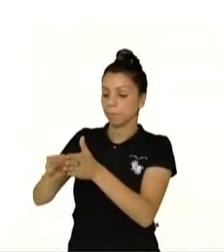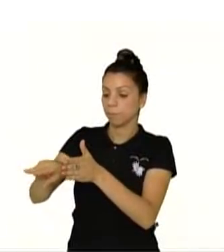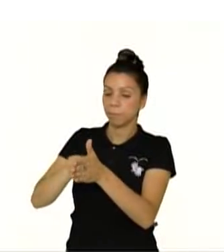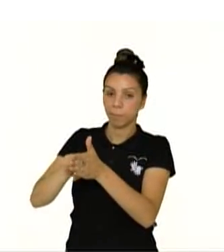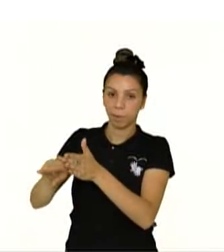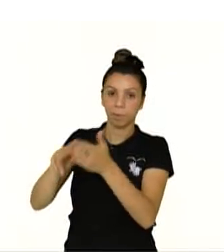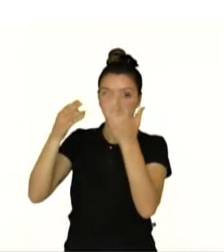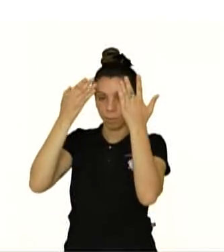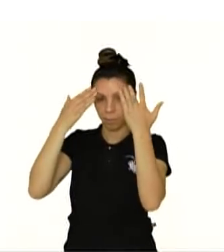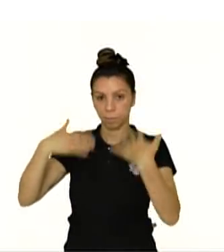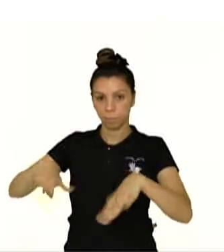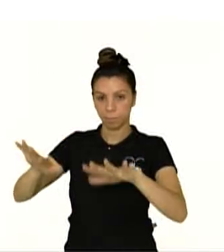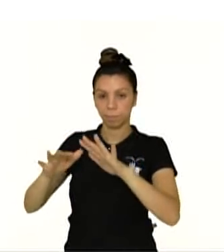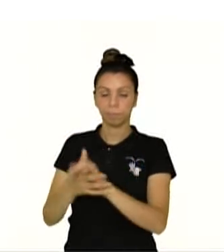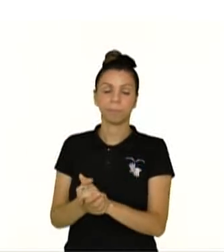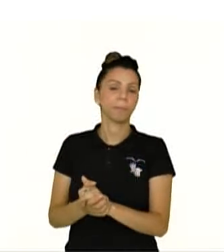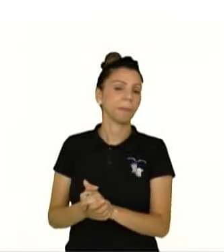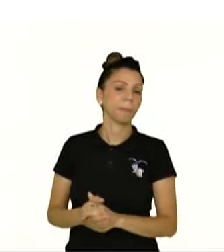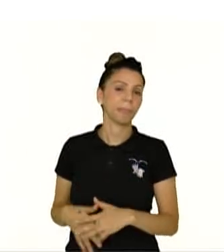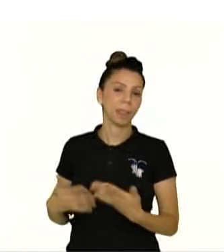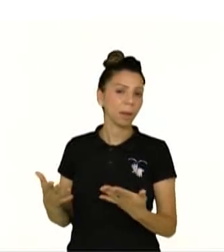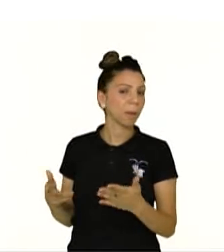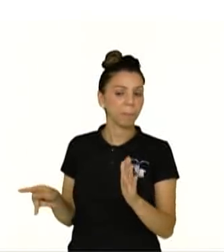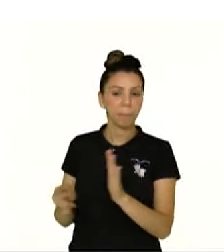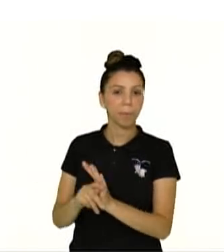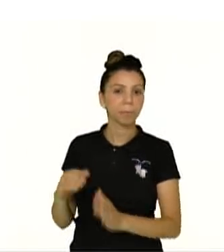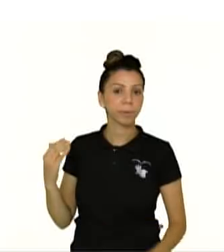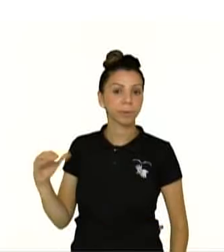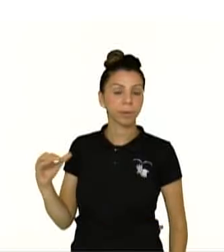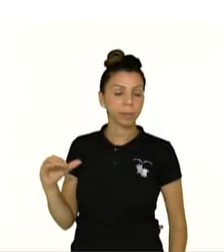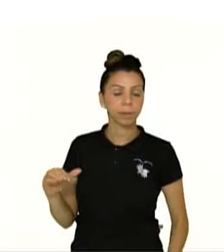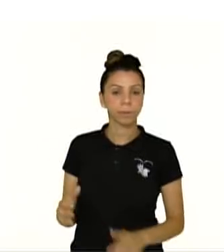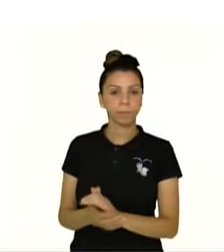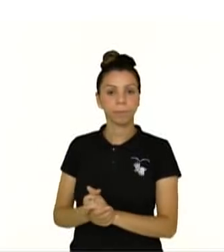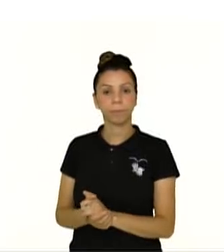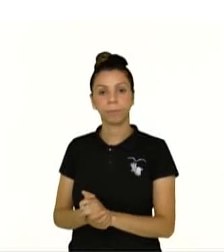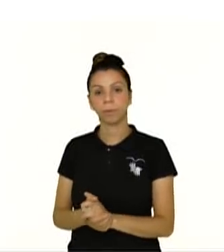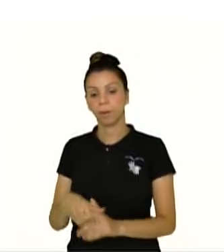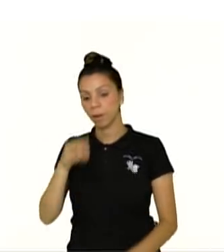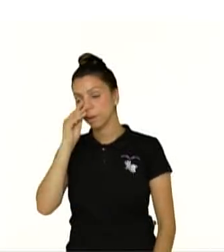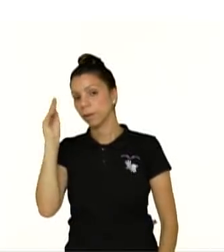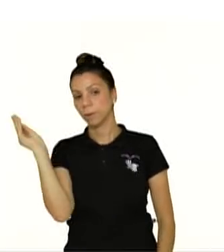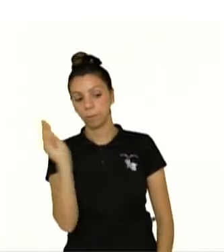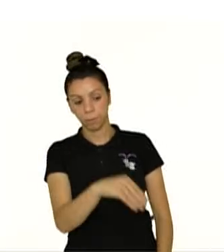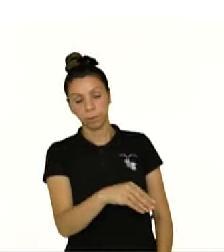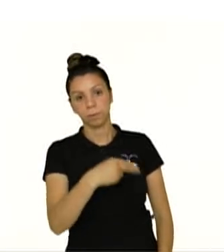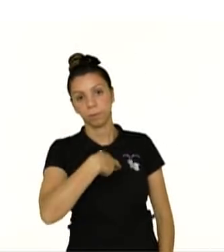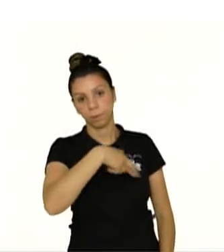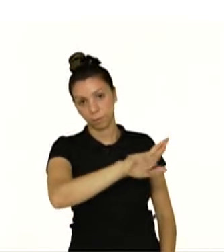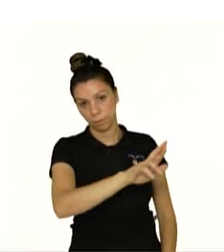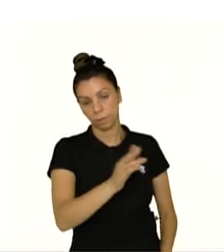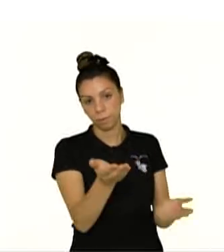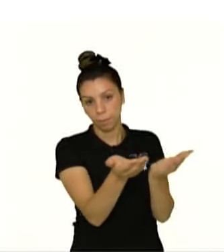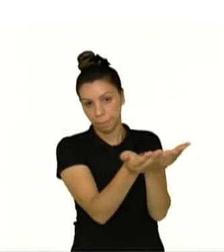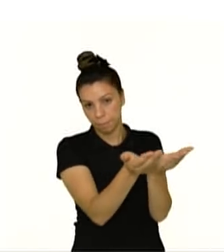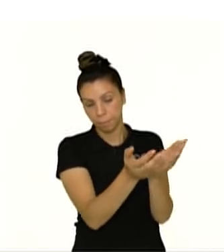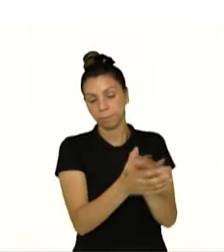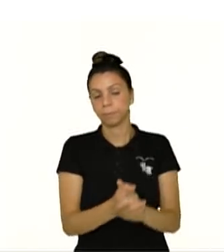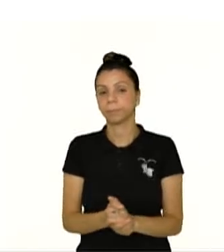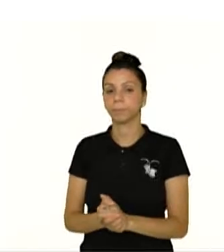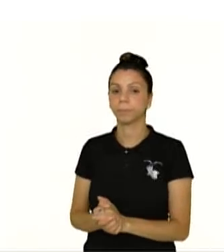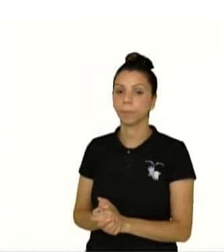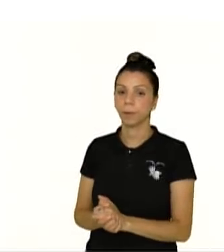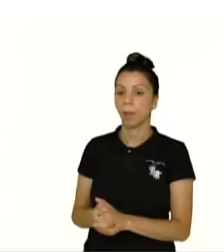e naturais, princípios totalmente científicos, não considerando o texto sagrado da Bíblia. E nesse sentido,